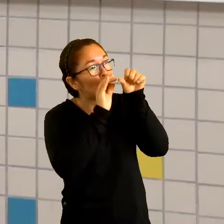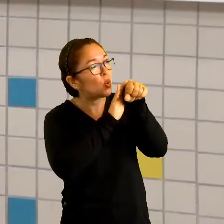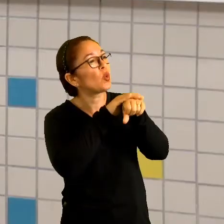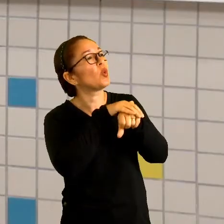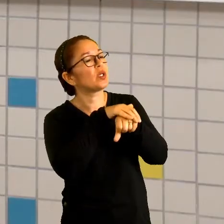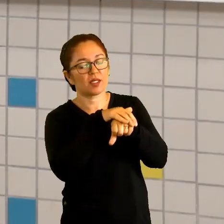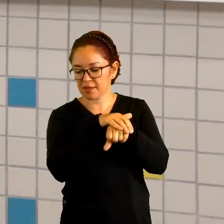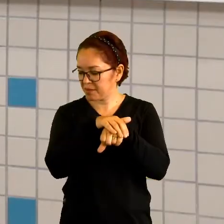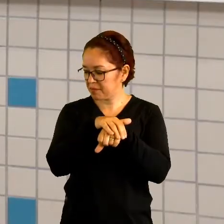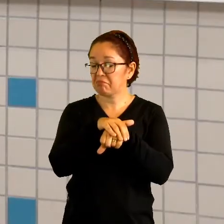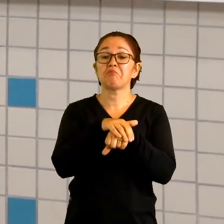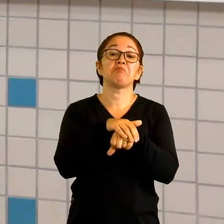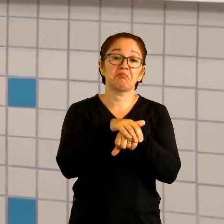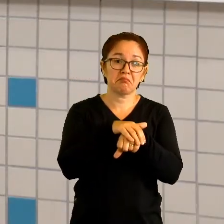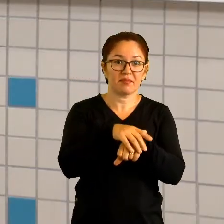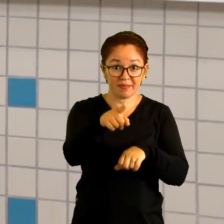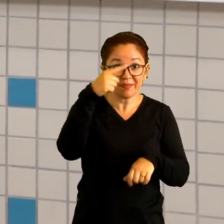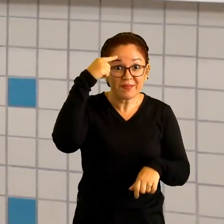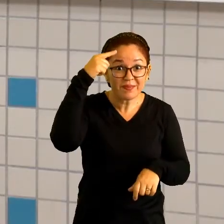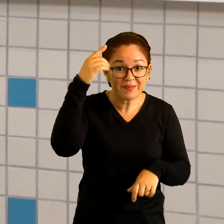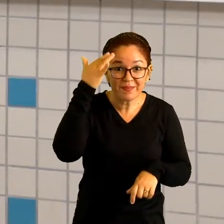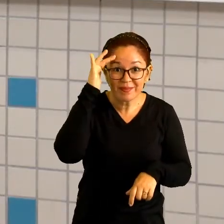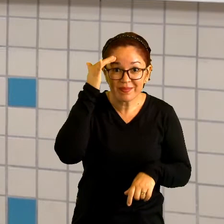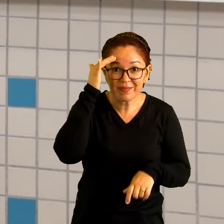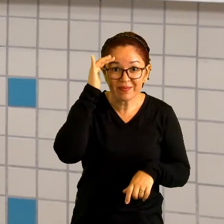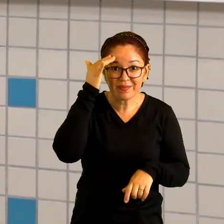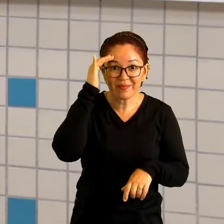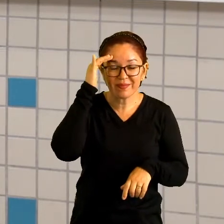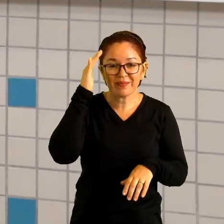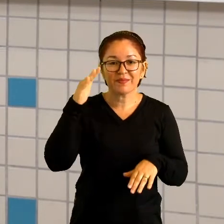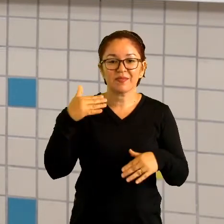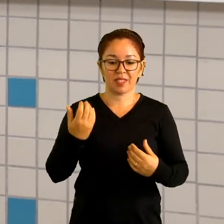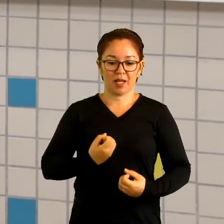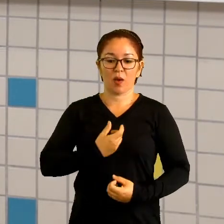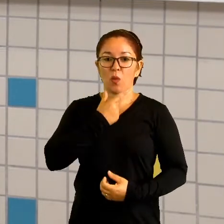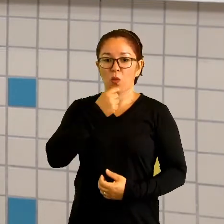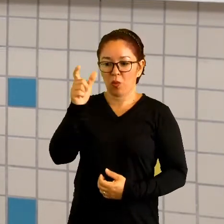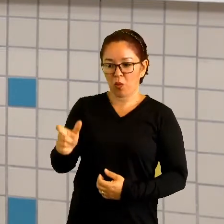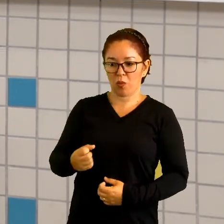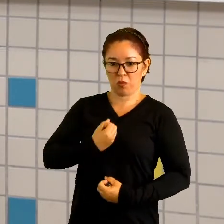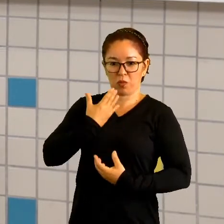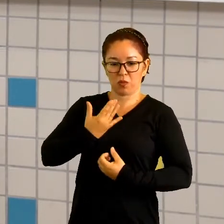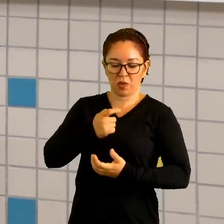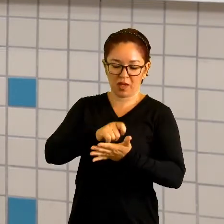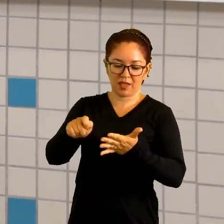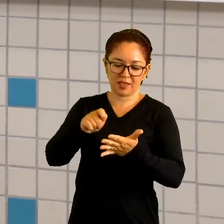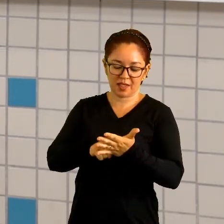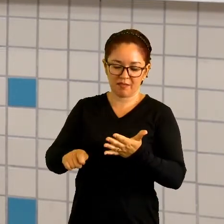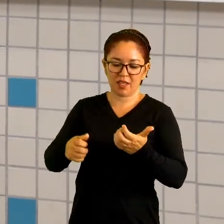Entenderam, alunos? Vocês perceberam que o poeta deu característica a essas borboletas?